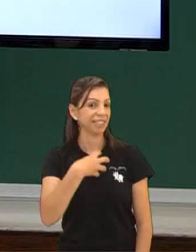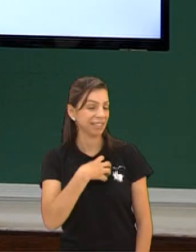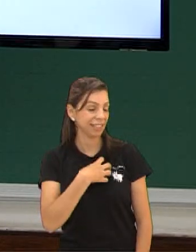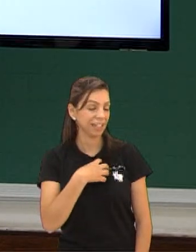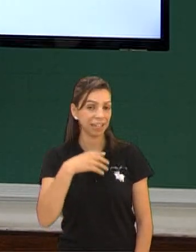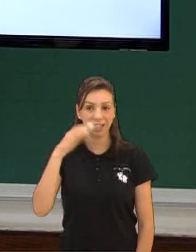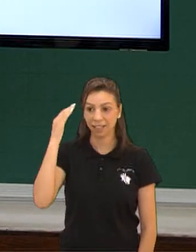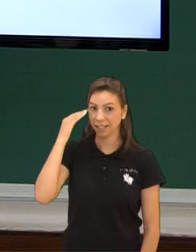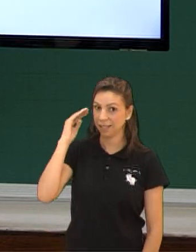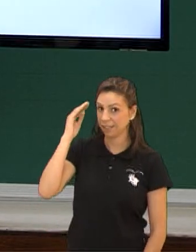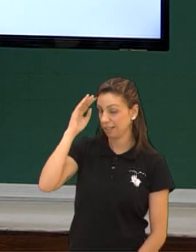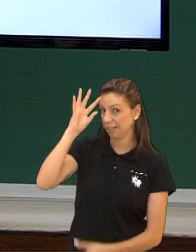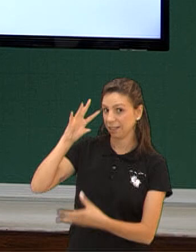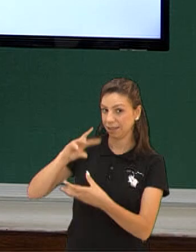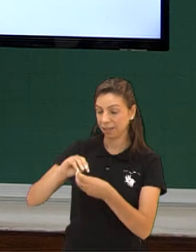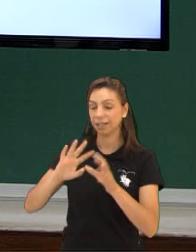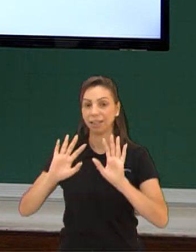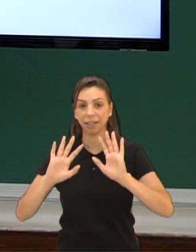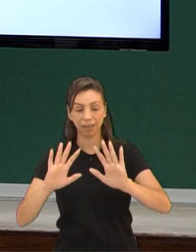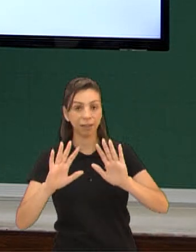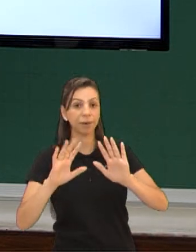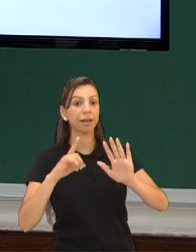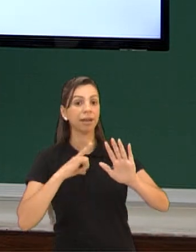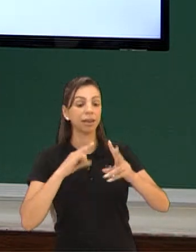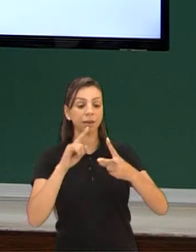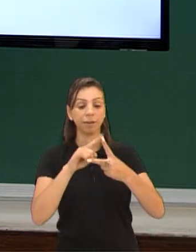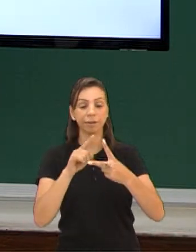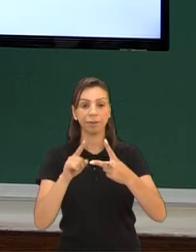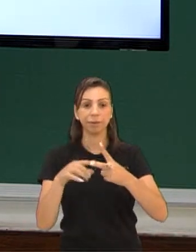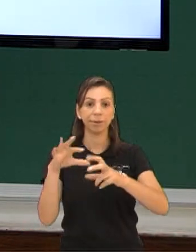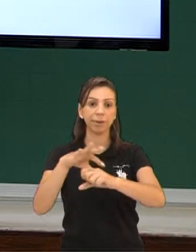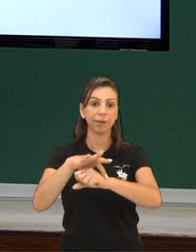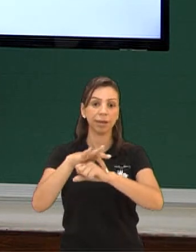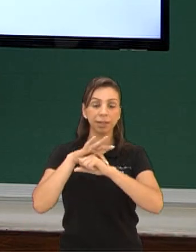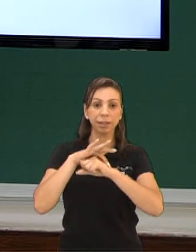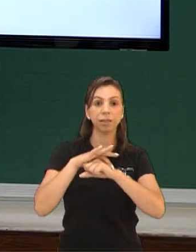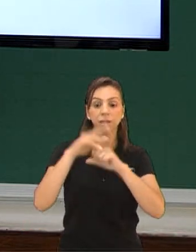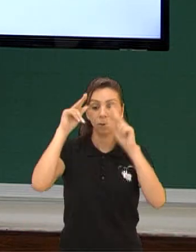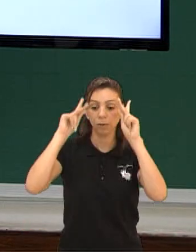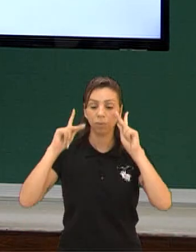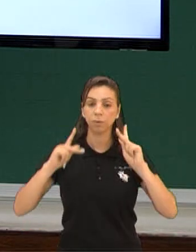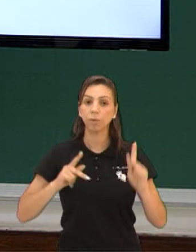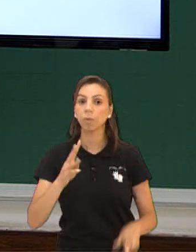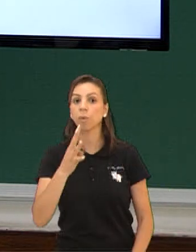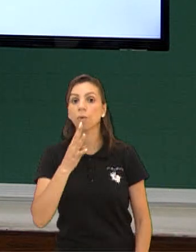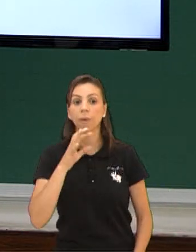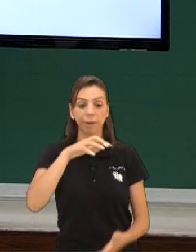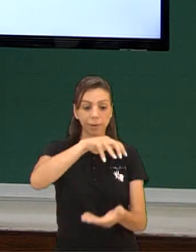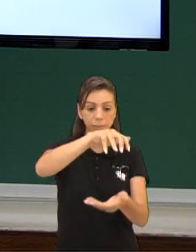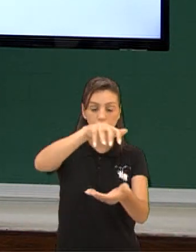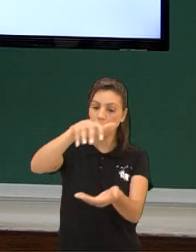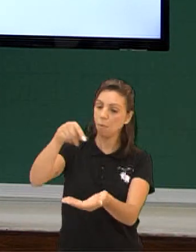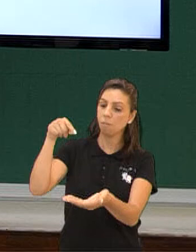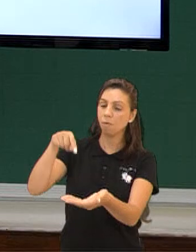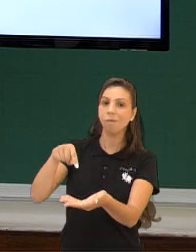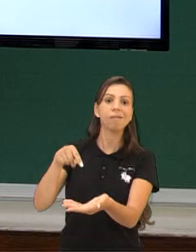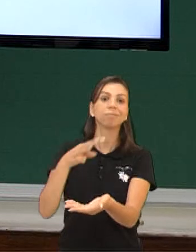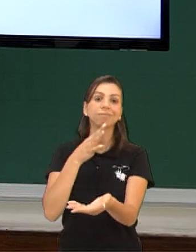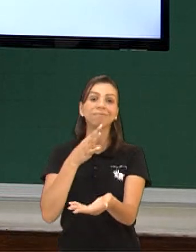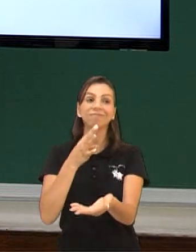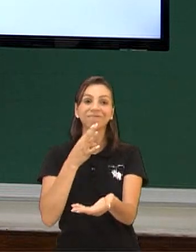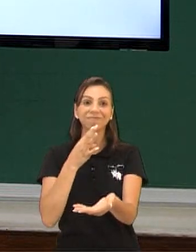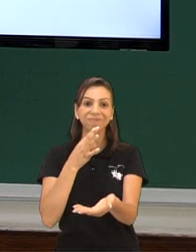entendimento. Então, são essas as estruturas que garantem com que o ser humano conheça o mundo à sua volta, segundo Immanuel